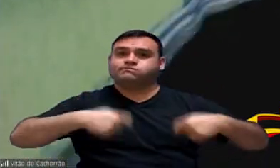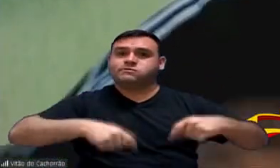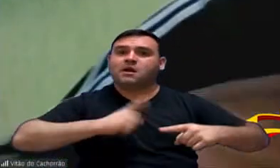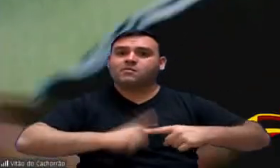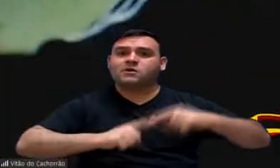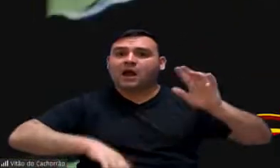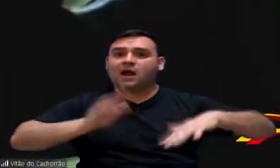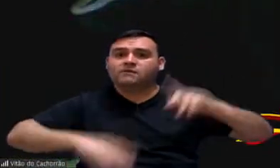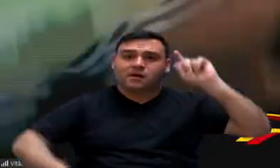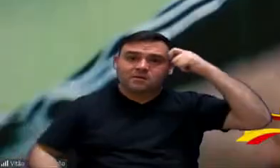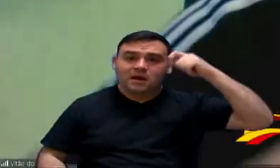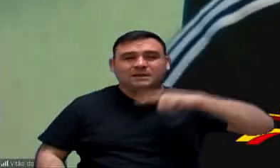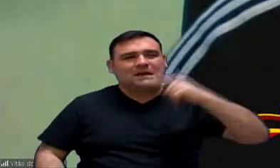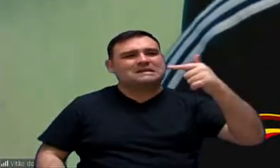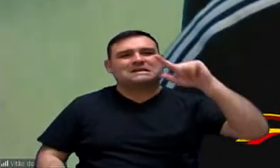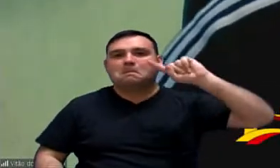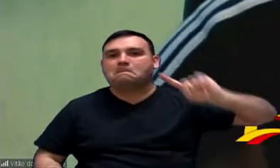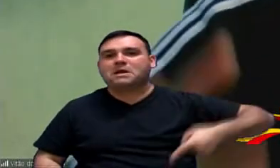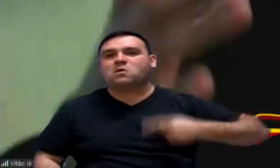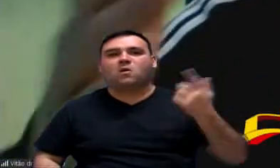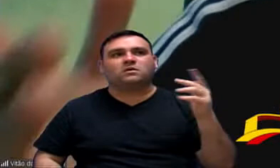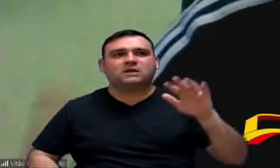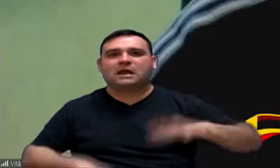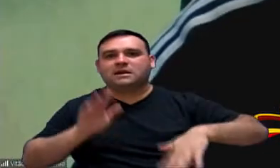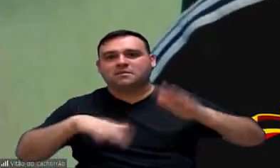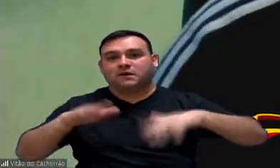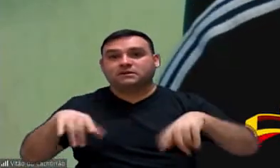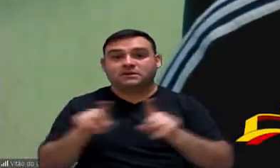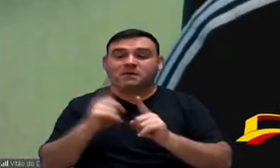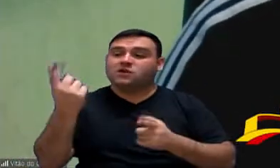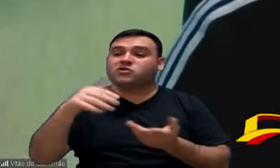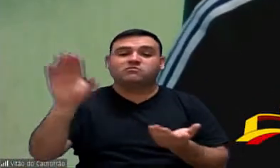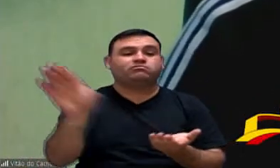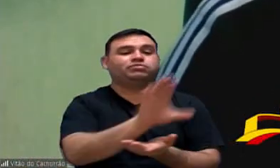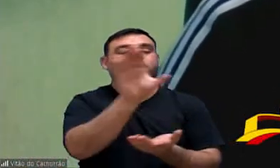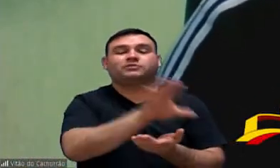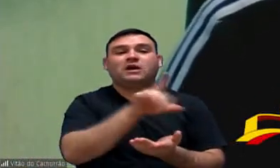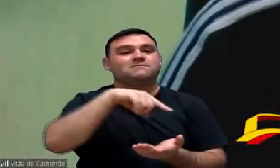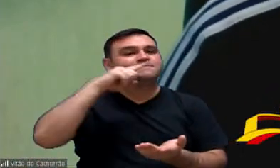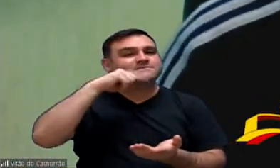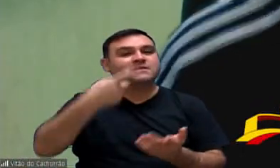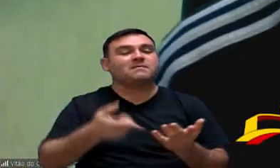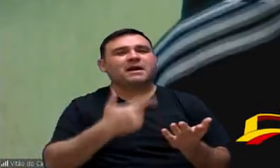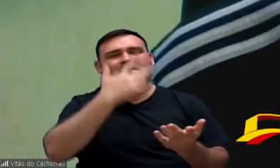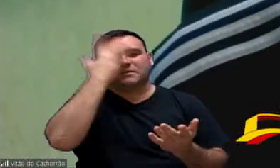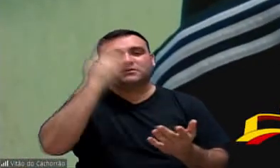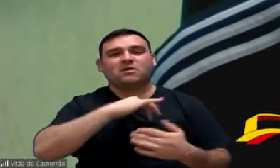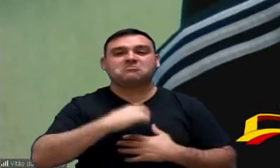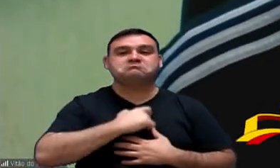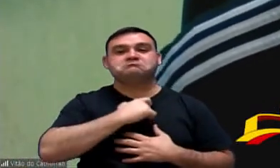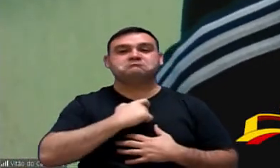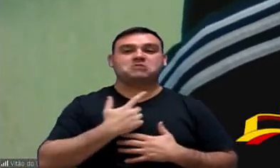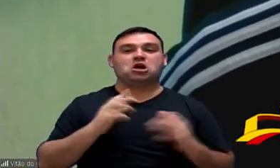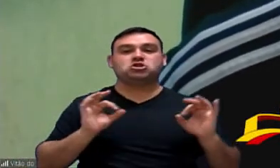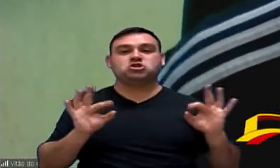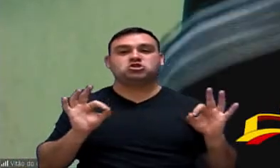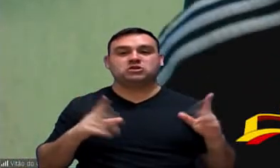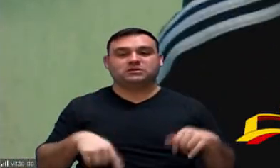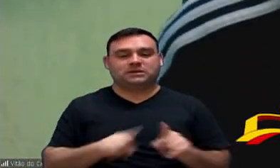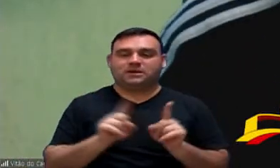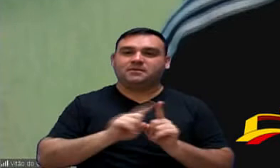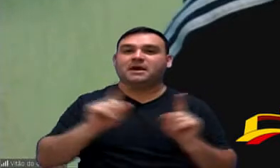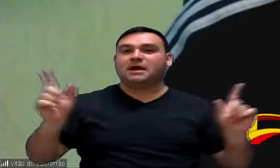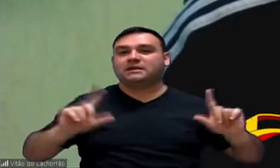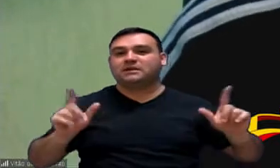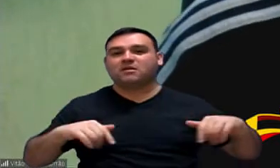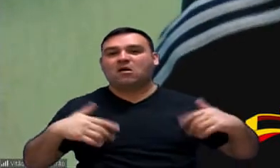para asfaltar é 7 milhões, dependendo do lugar, e as nossas emendas não chegam até aí. Mas os engravatados, que aparecem